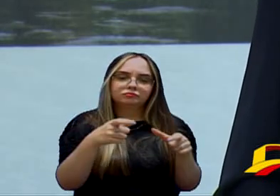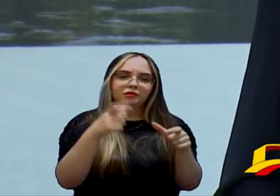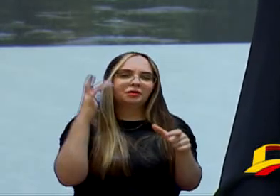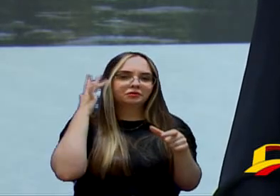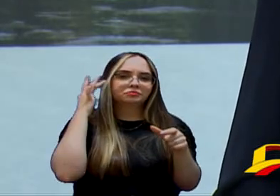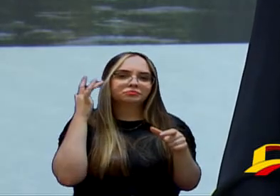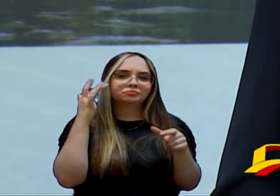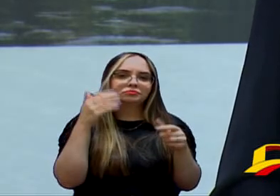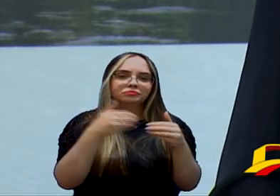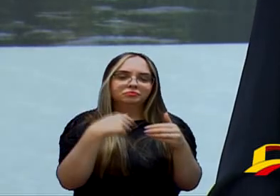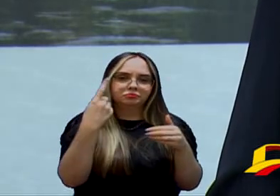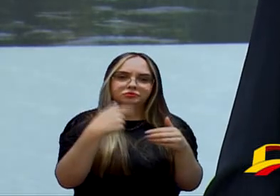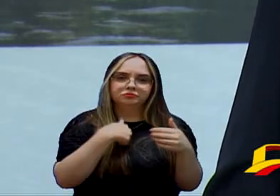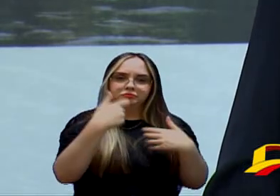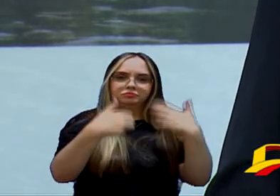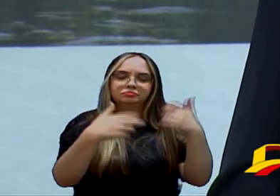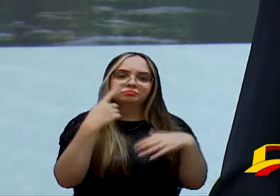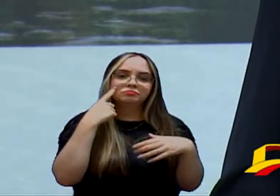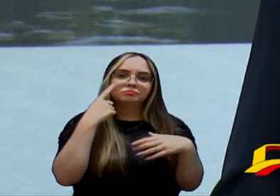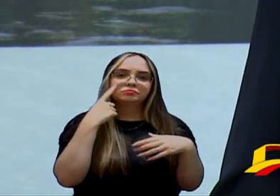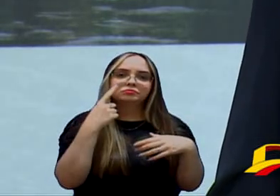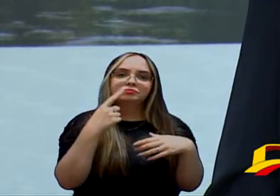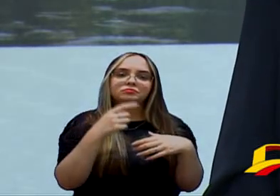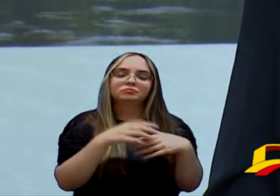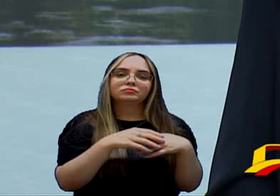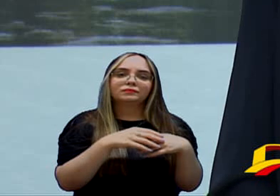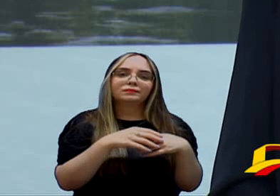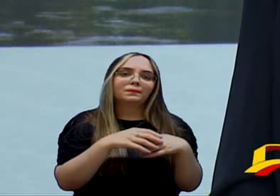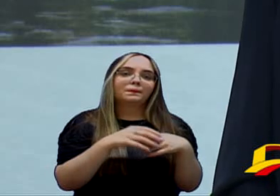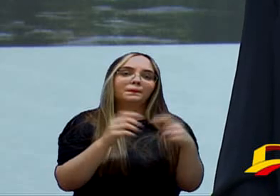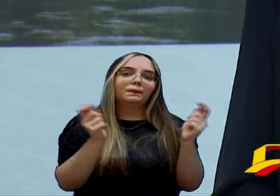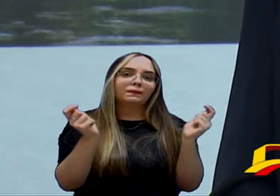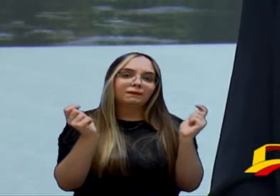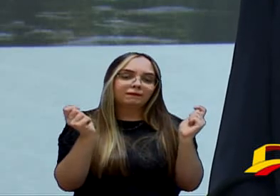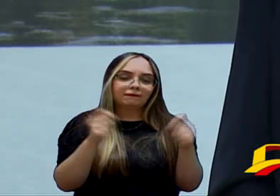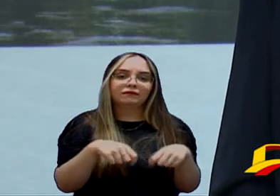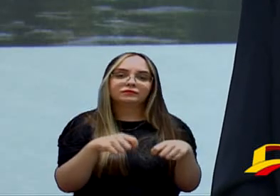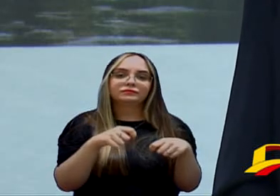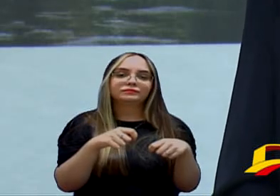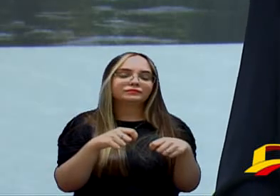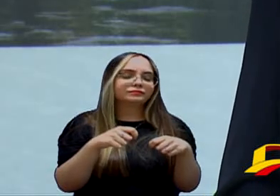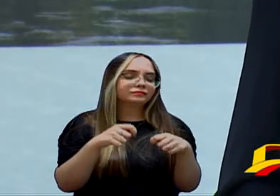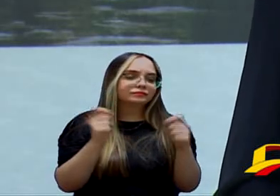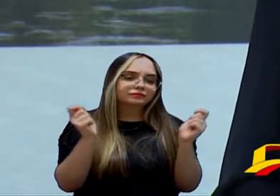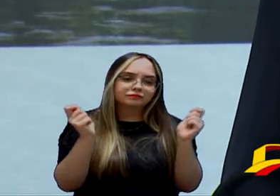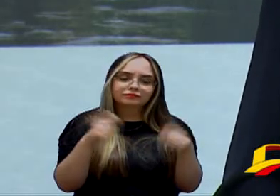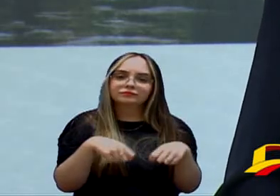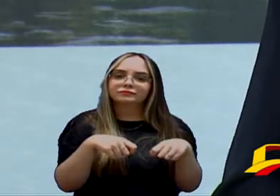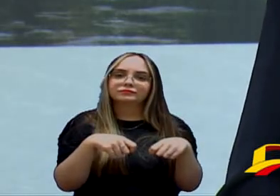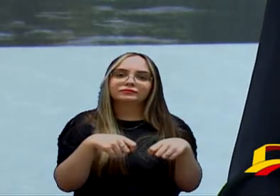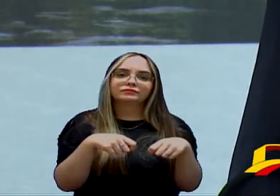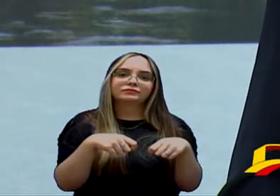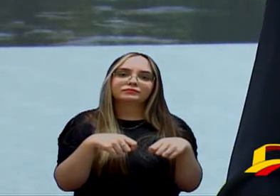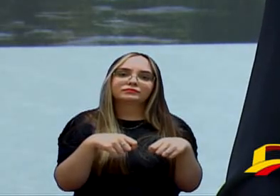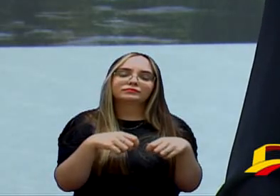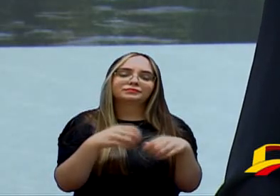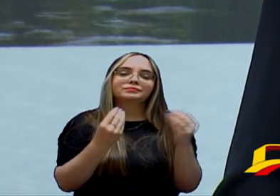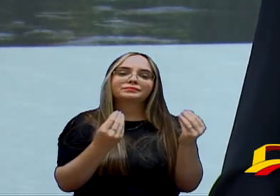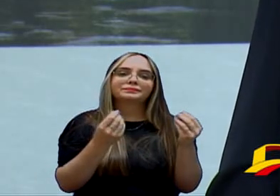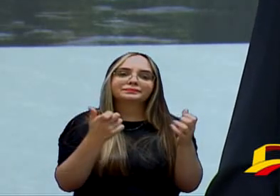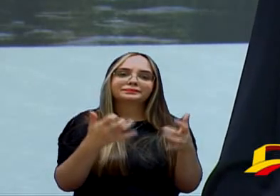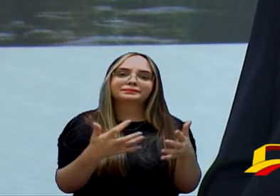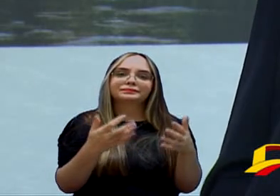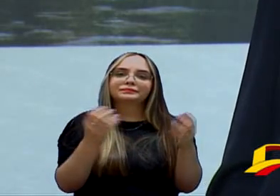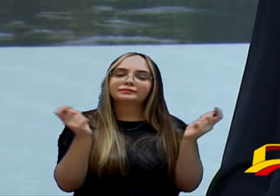depois eu vou falar aqui é que podem que tem muita muita muita como eu diria